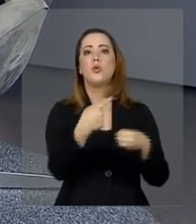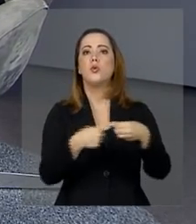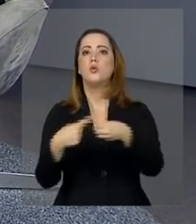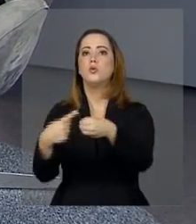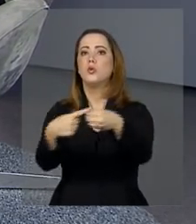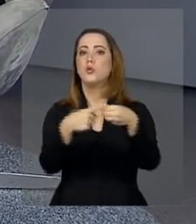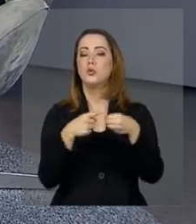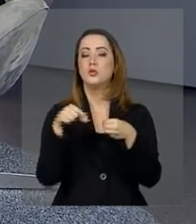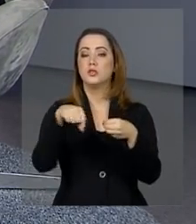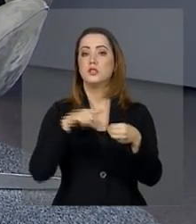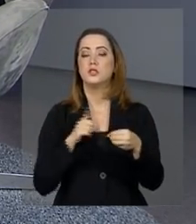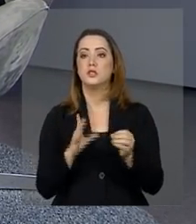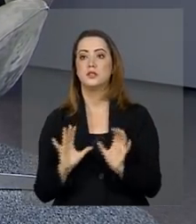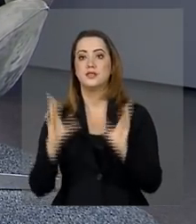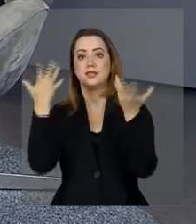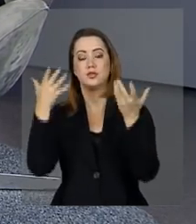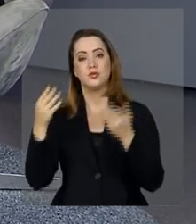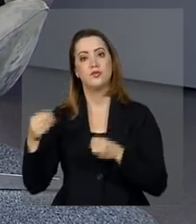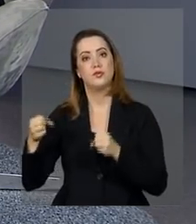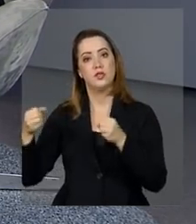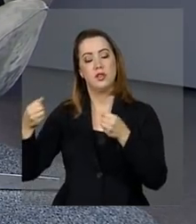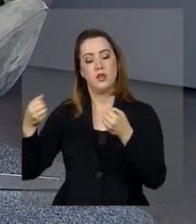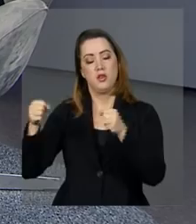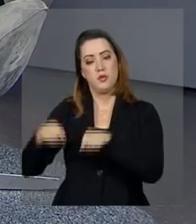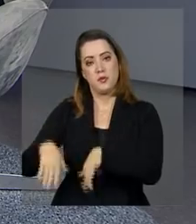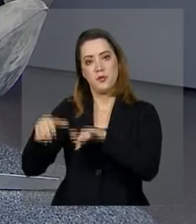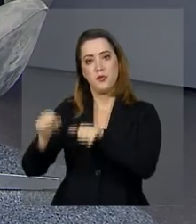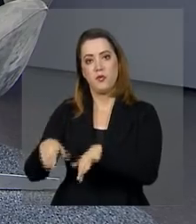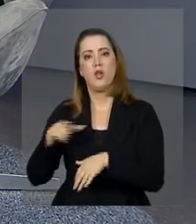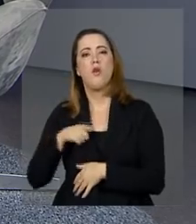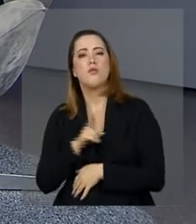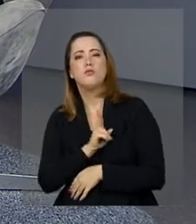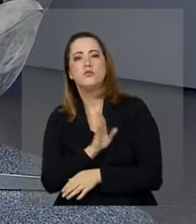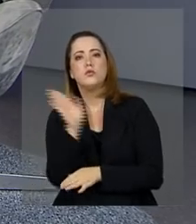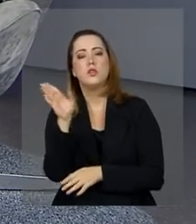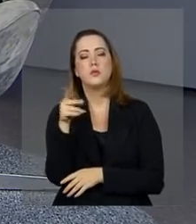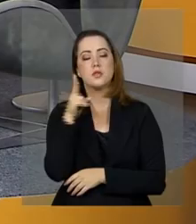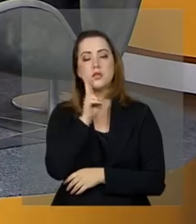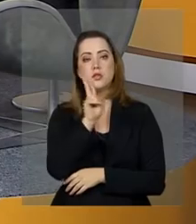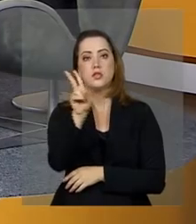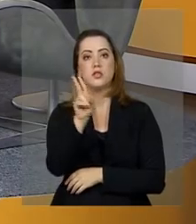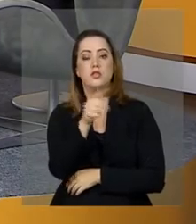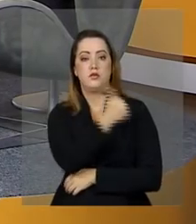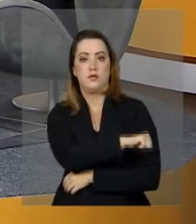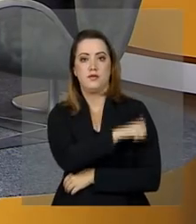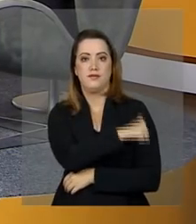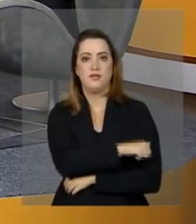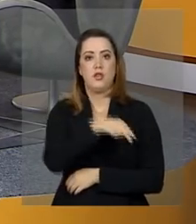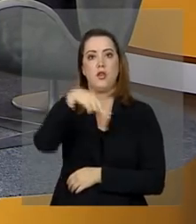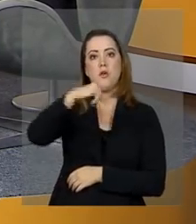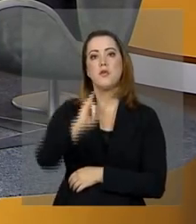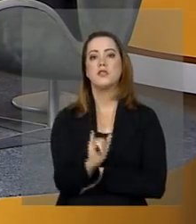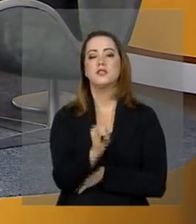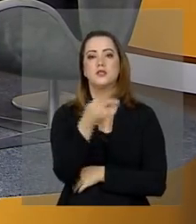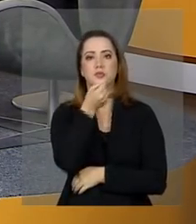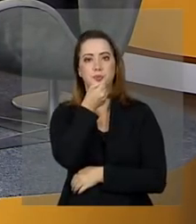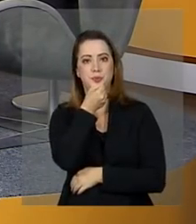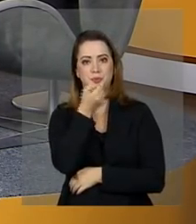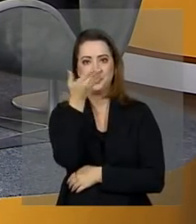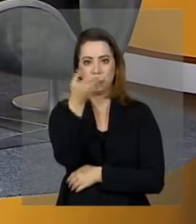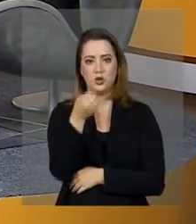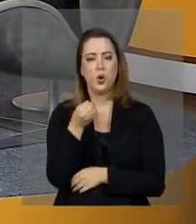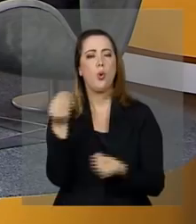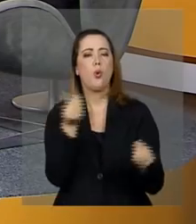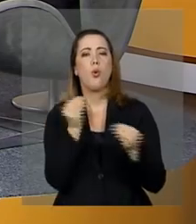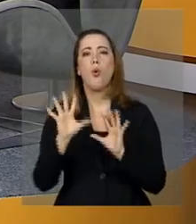desfile cívico-militar. Vamos dar uma esticadinha até o Rio de Janeiro, onde está o repórter Ney Pereira. Oi, Ney, bom dia. Como é que está o clima